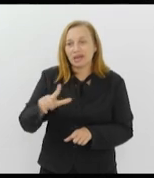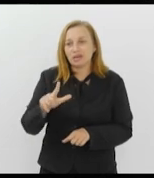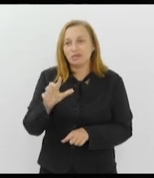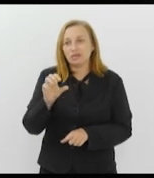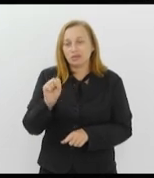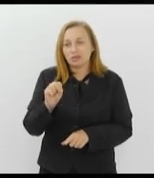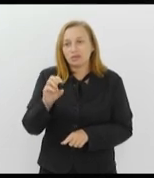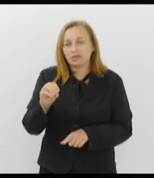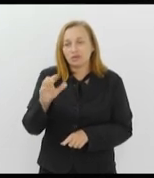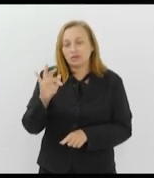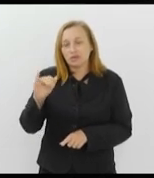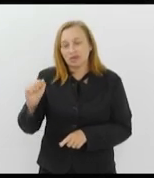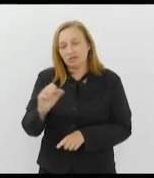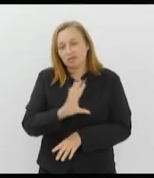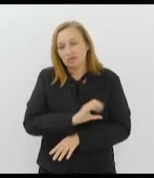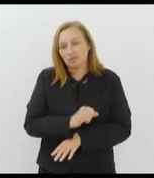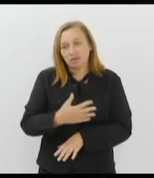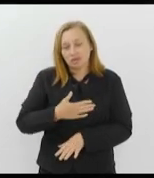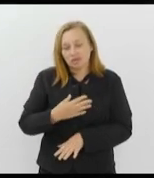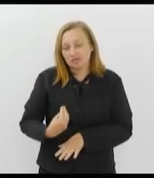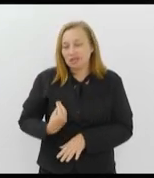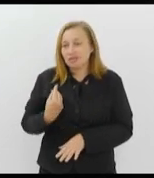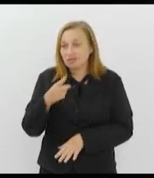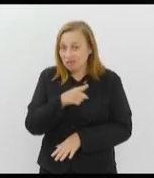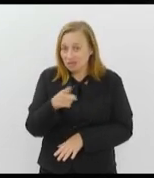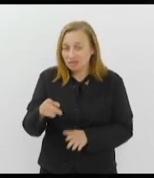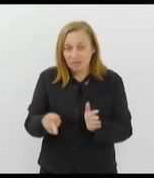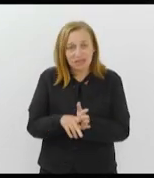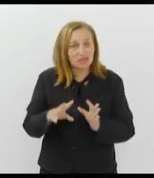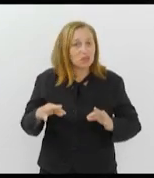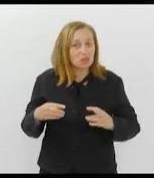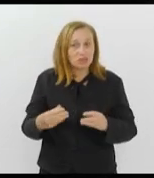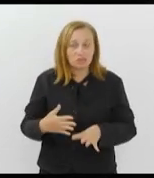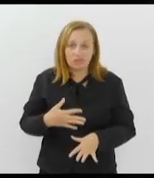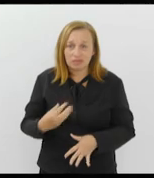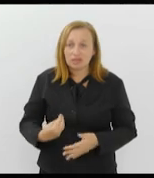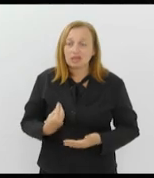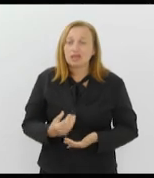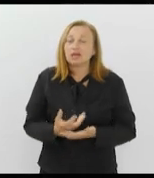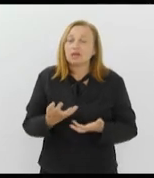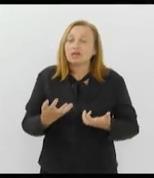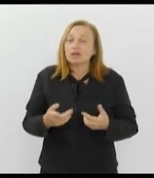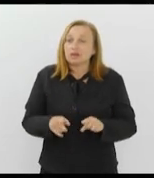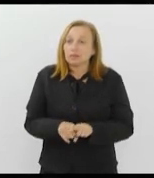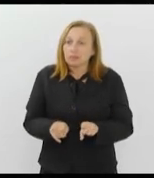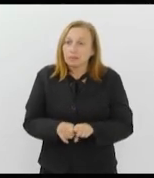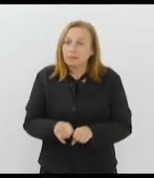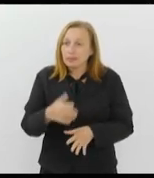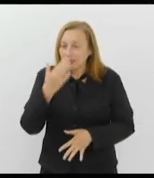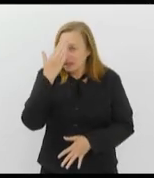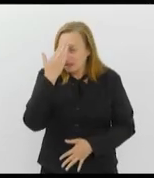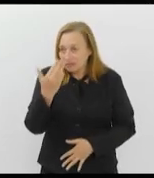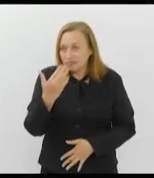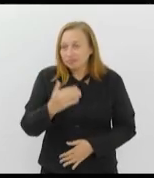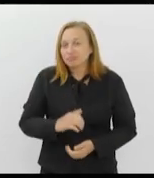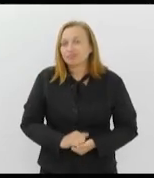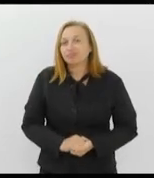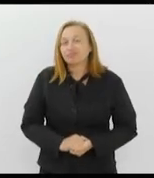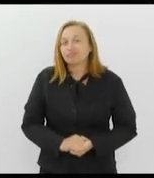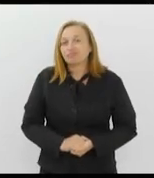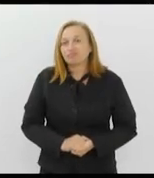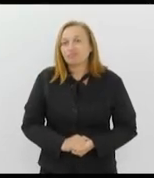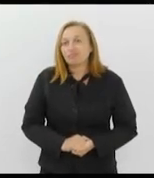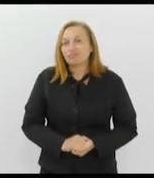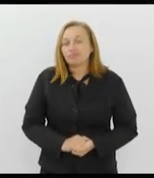vida, vocês são parte disso tudo. Eu queria também agradecer aqui